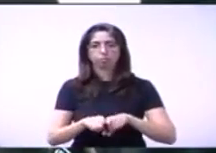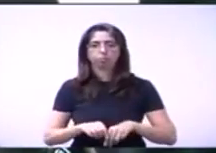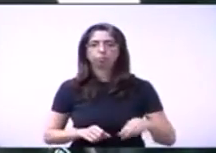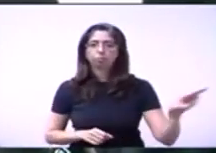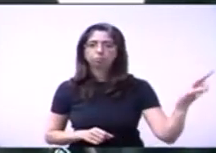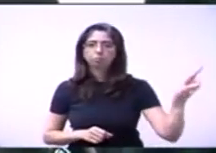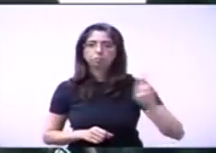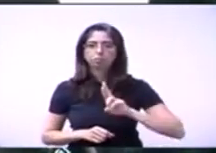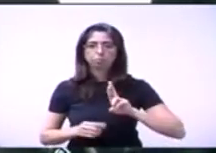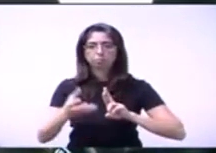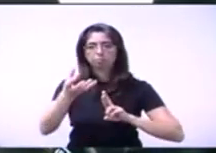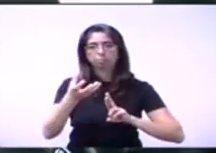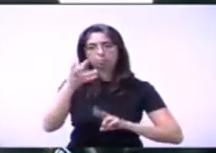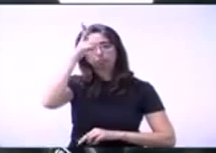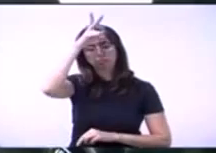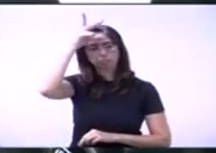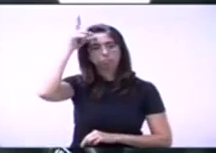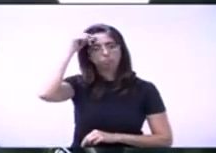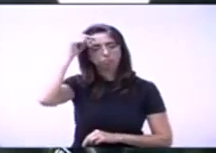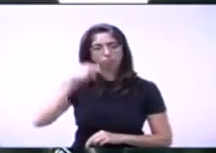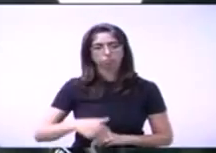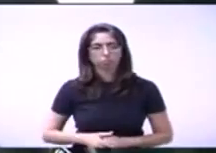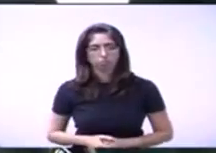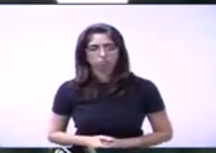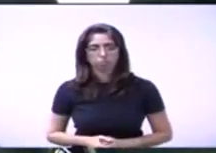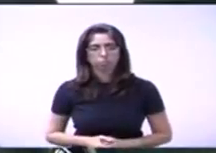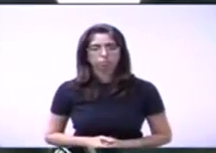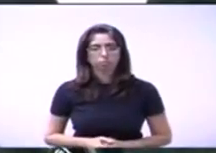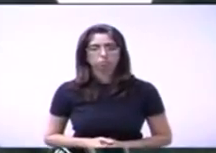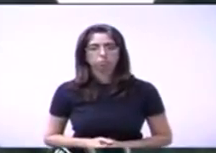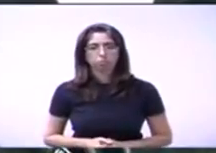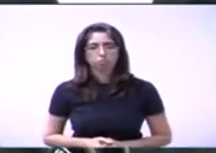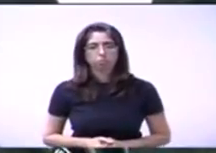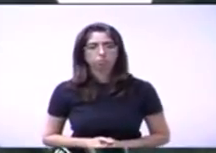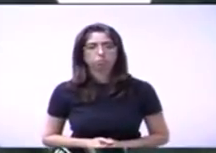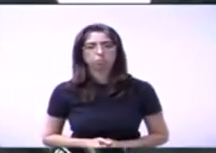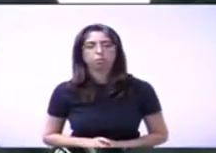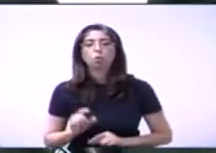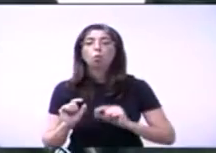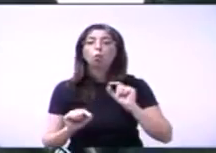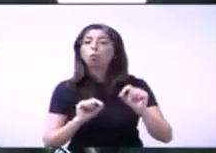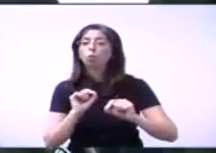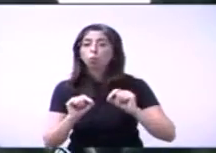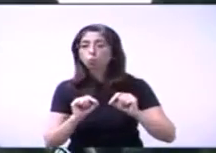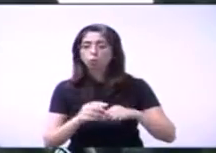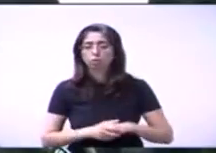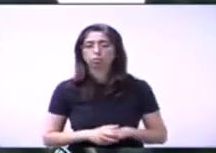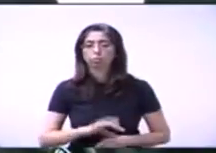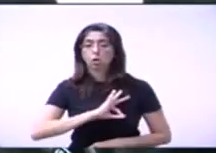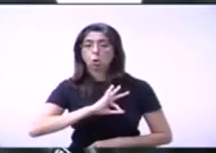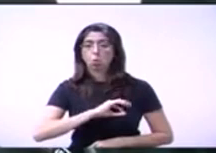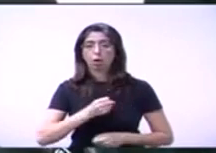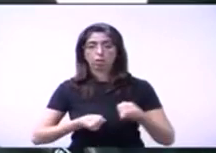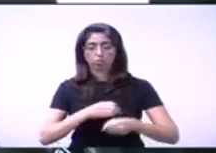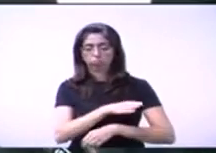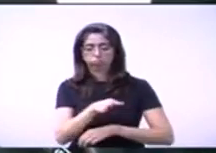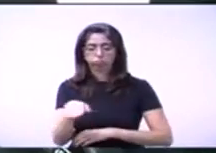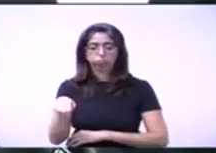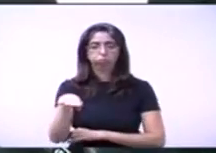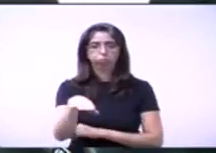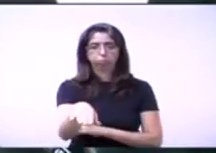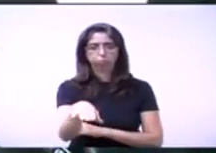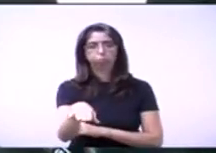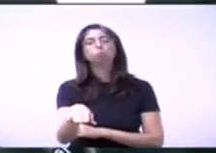requer informações ao Executivo sobre a intensificação do patrulhamento da Guarda Municipal